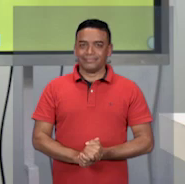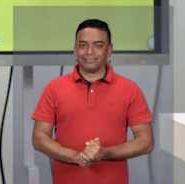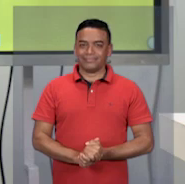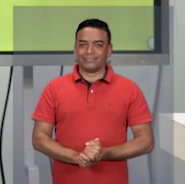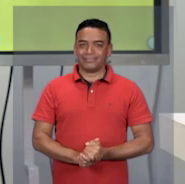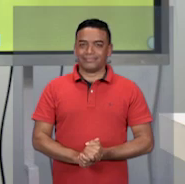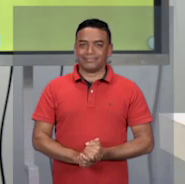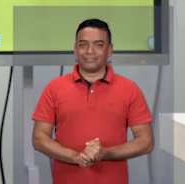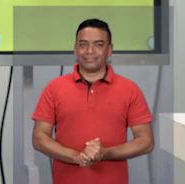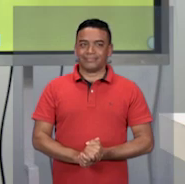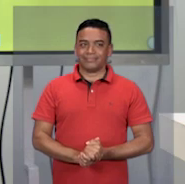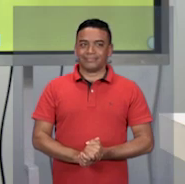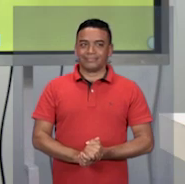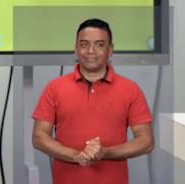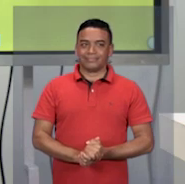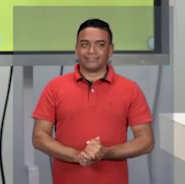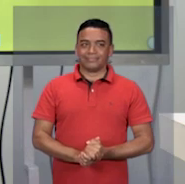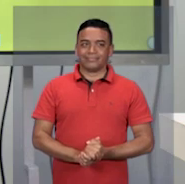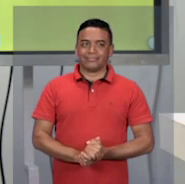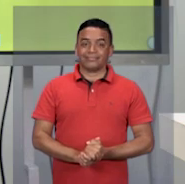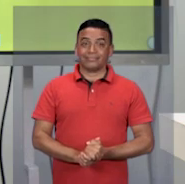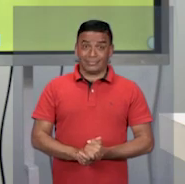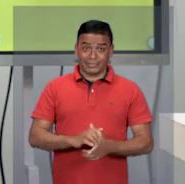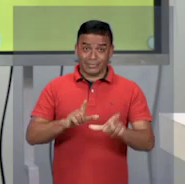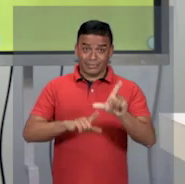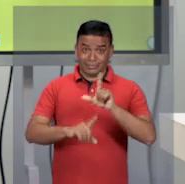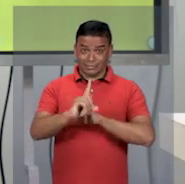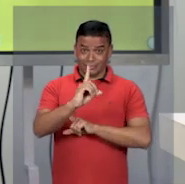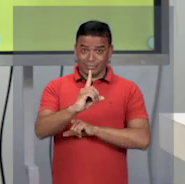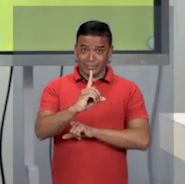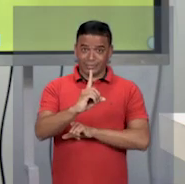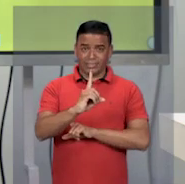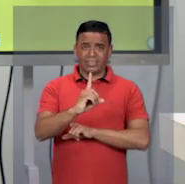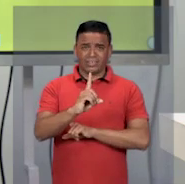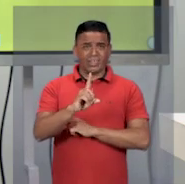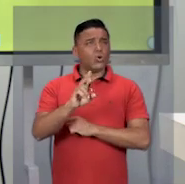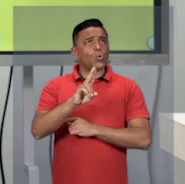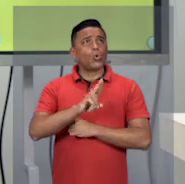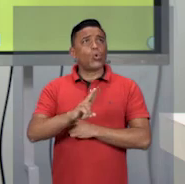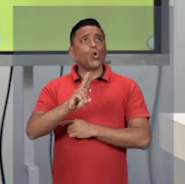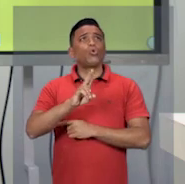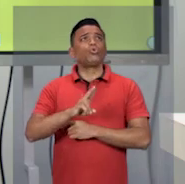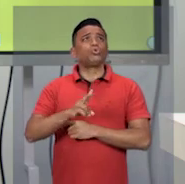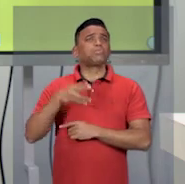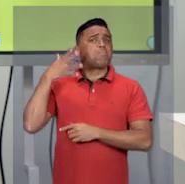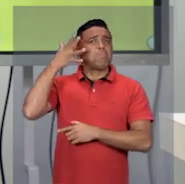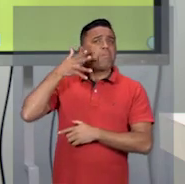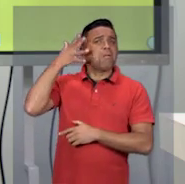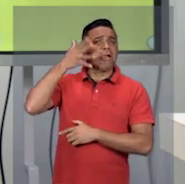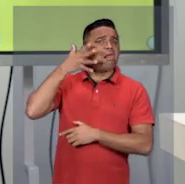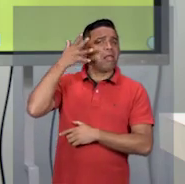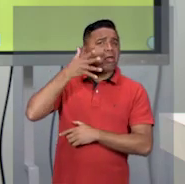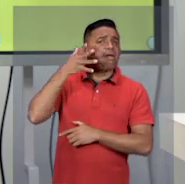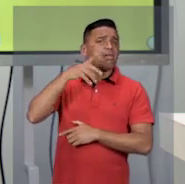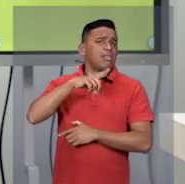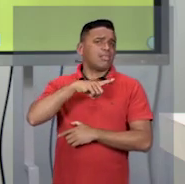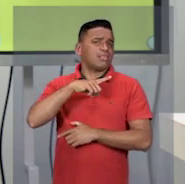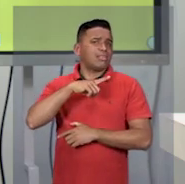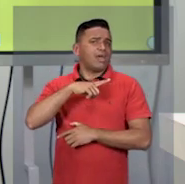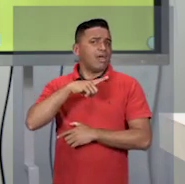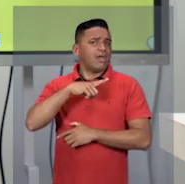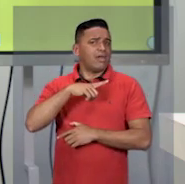Use of statements. Então, faz uso de algum discurso? Tem algo